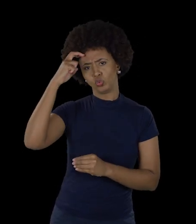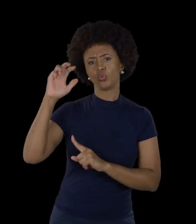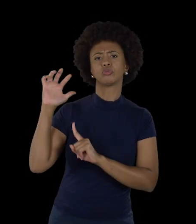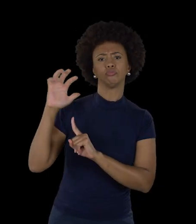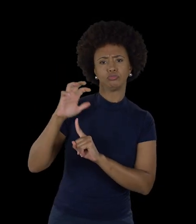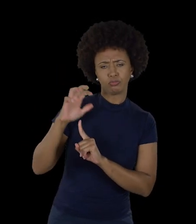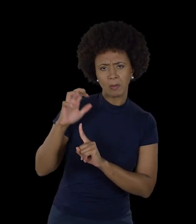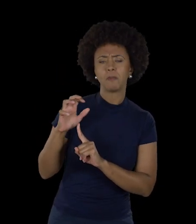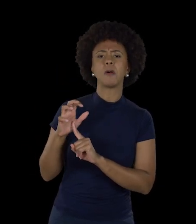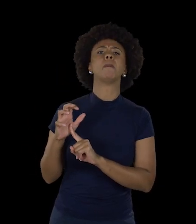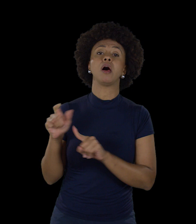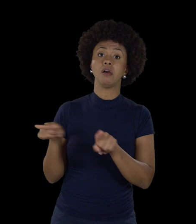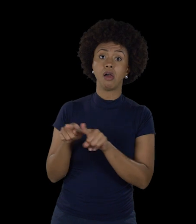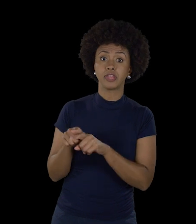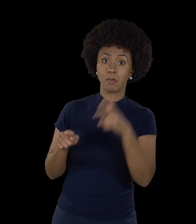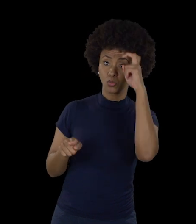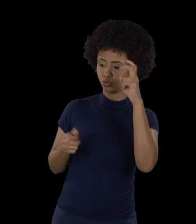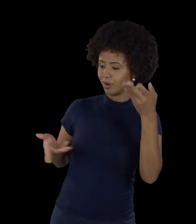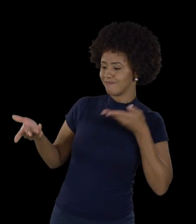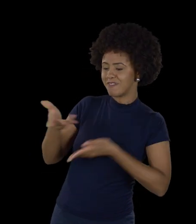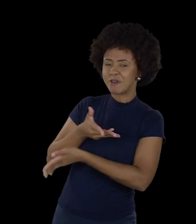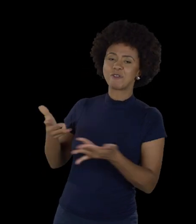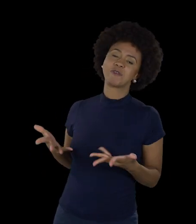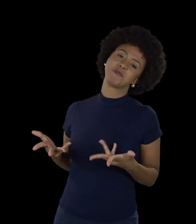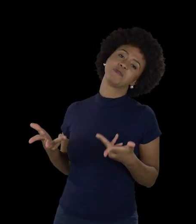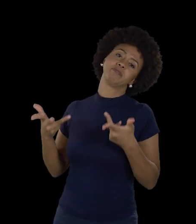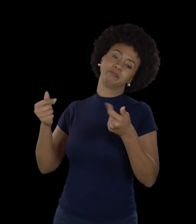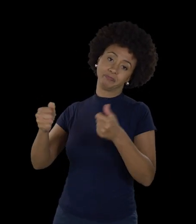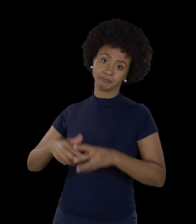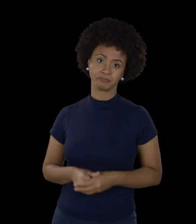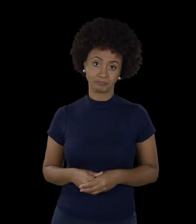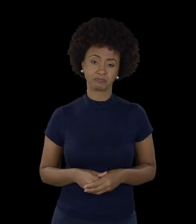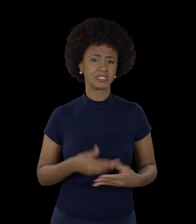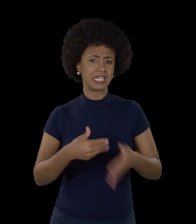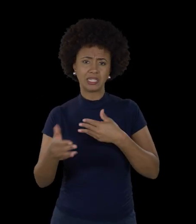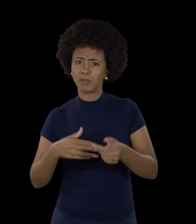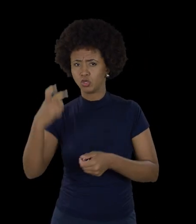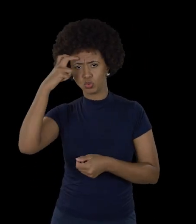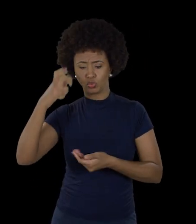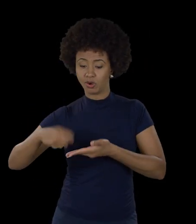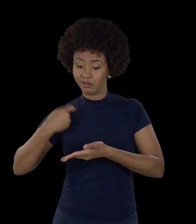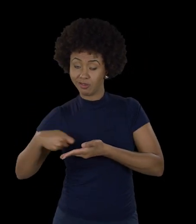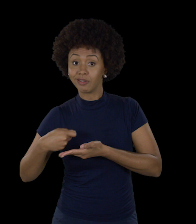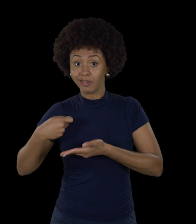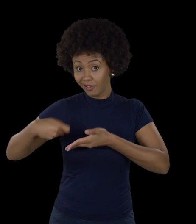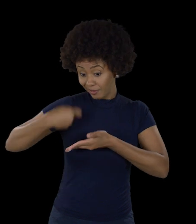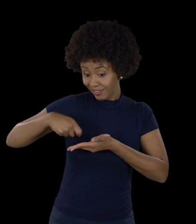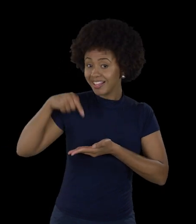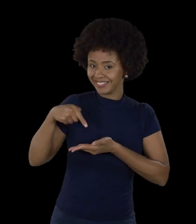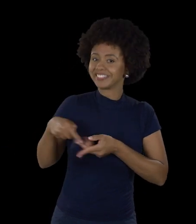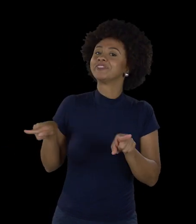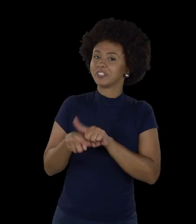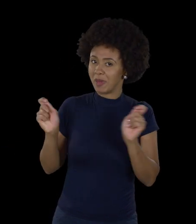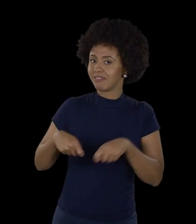influenciados e também deixam suas influências culturais e culinárias em uma troca sempre enriquecedora para todos. A